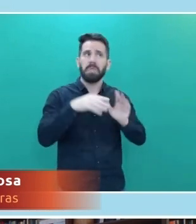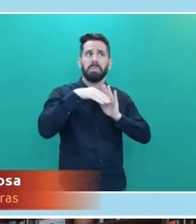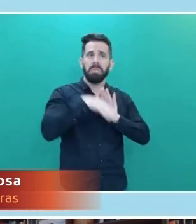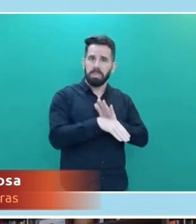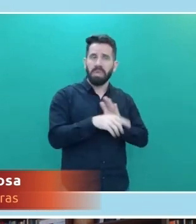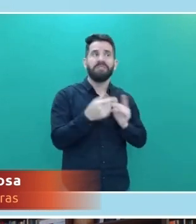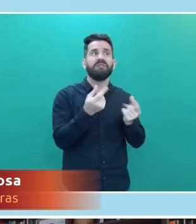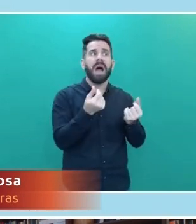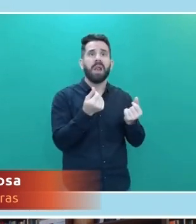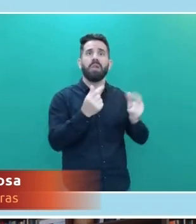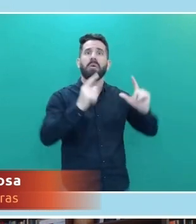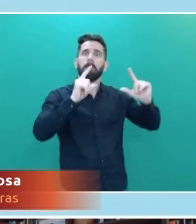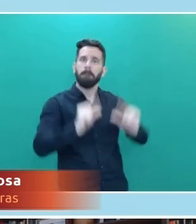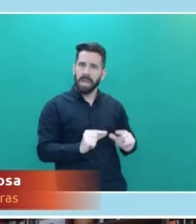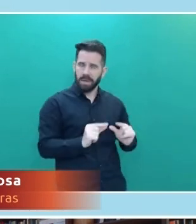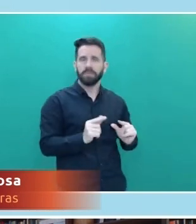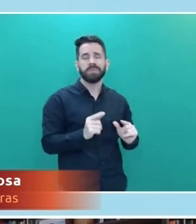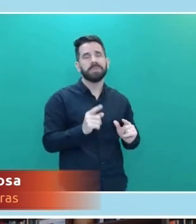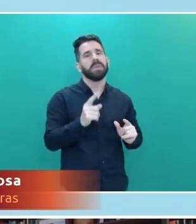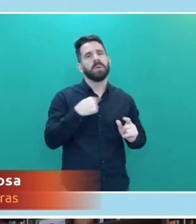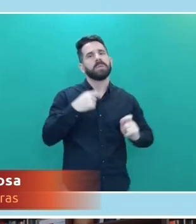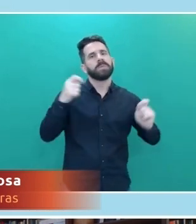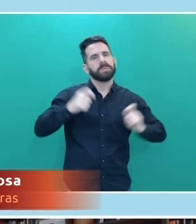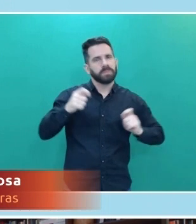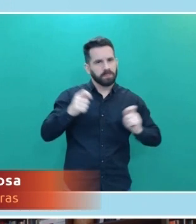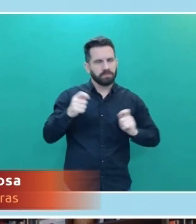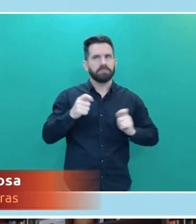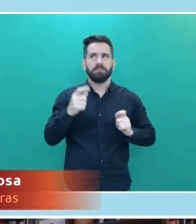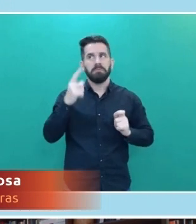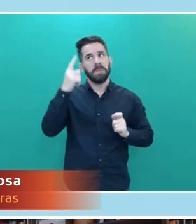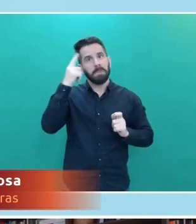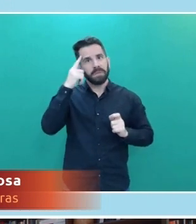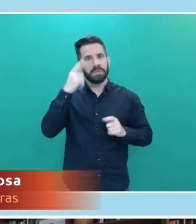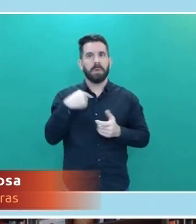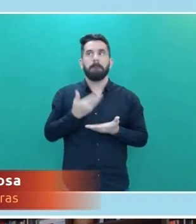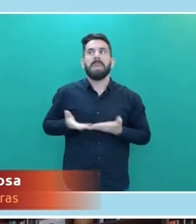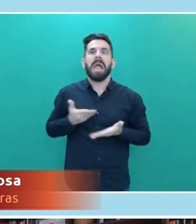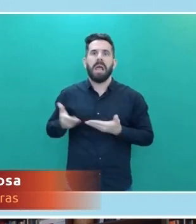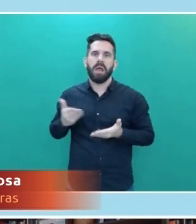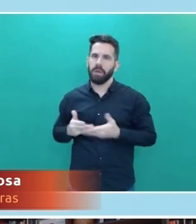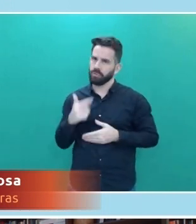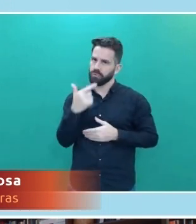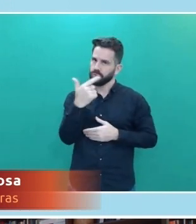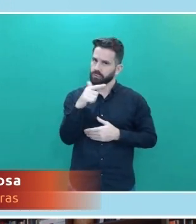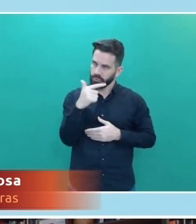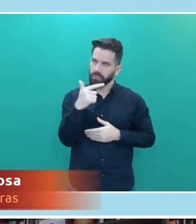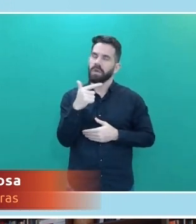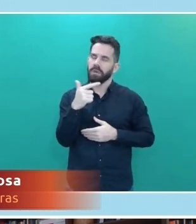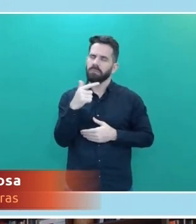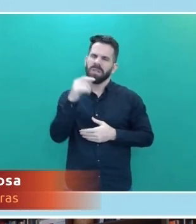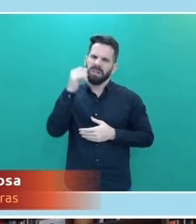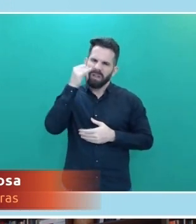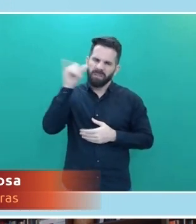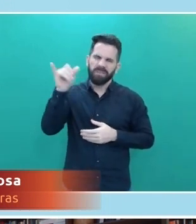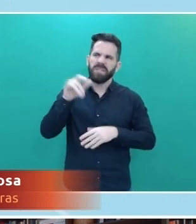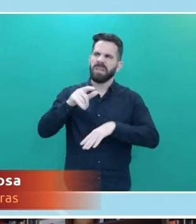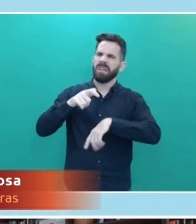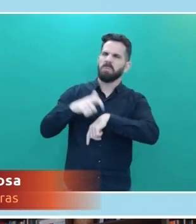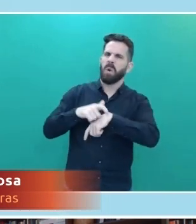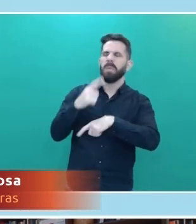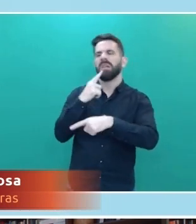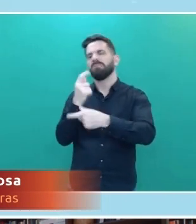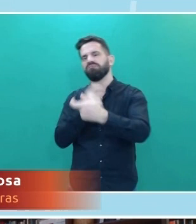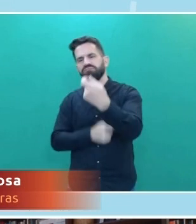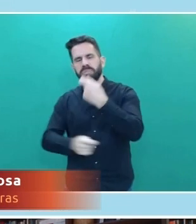tendo condição de não estar perdendo recursos, né, nessas trocas cambiais, né? Então,